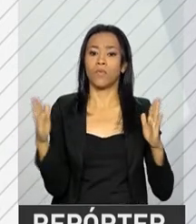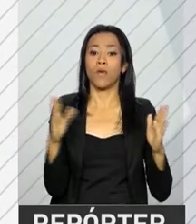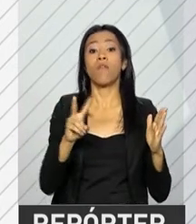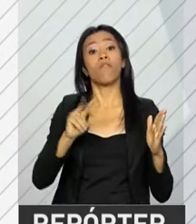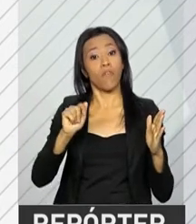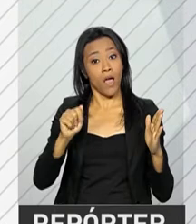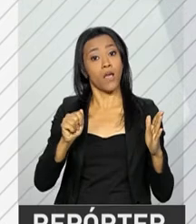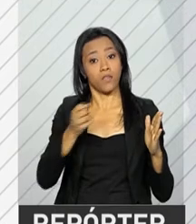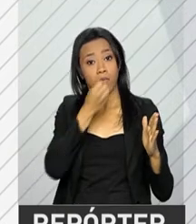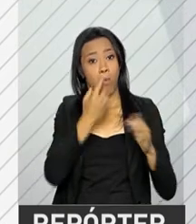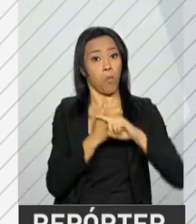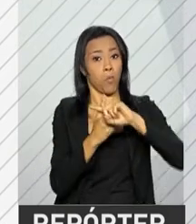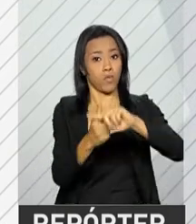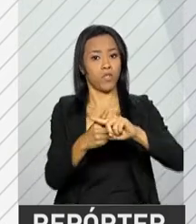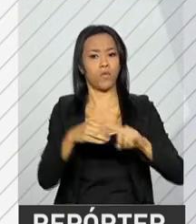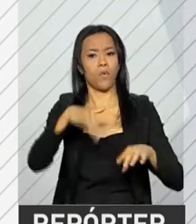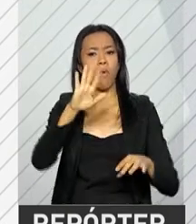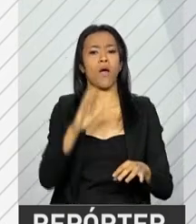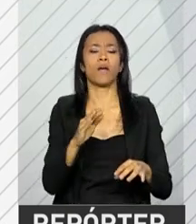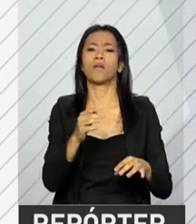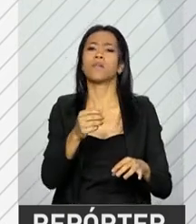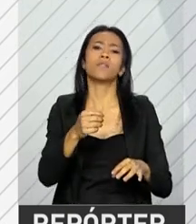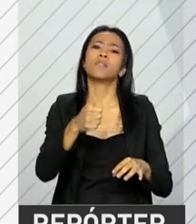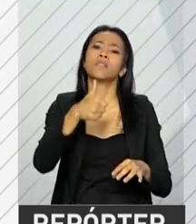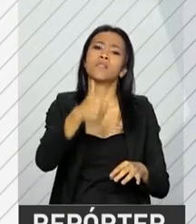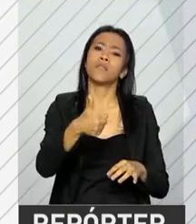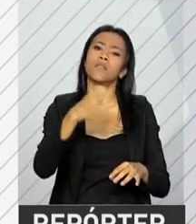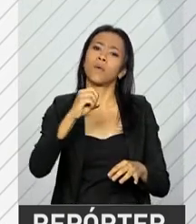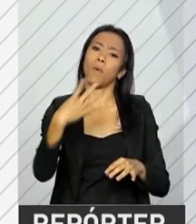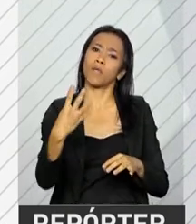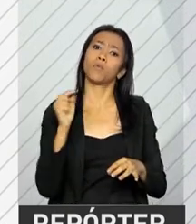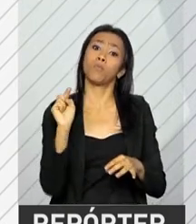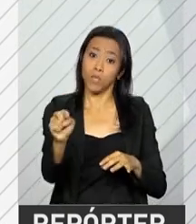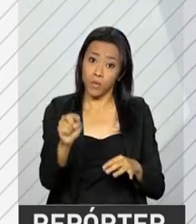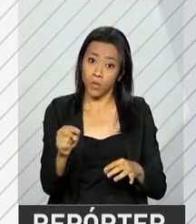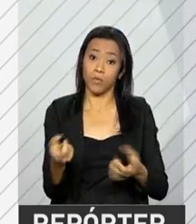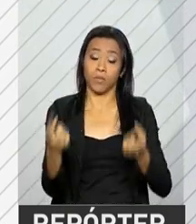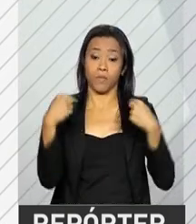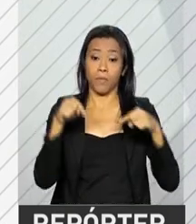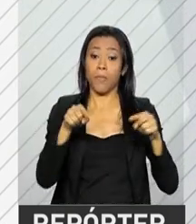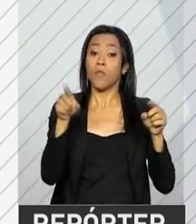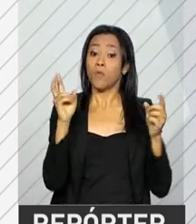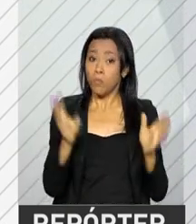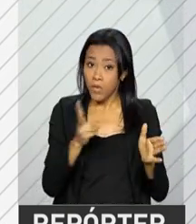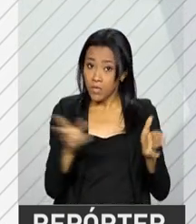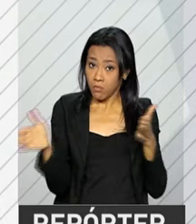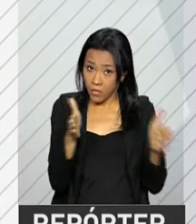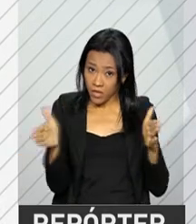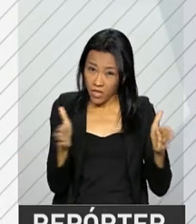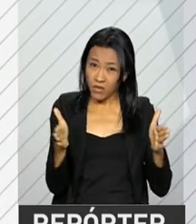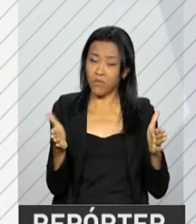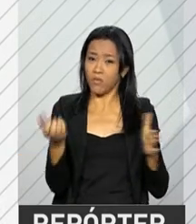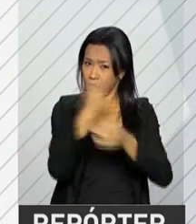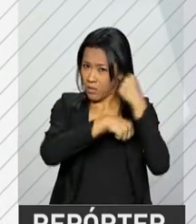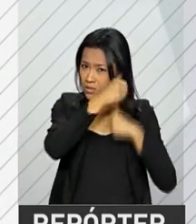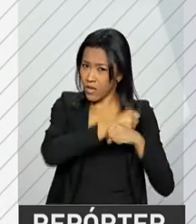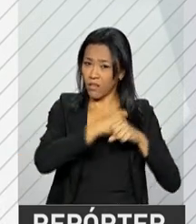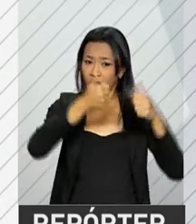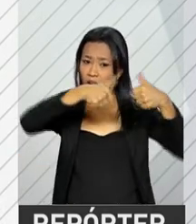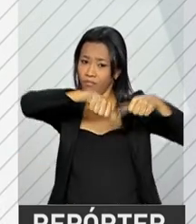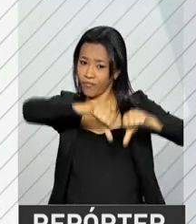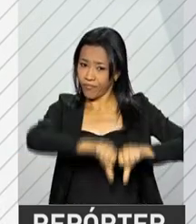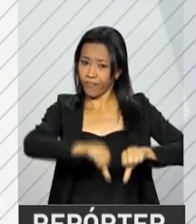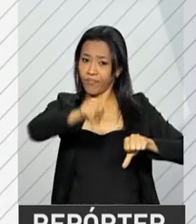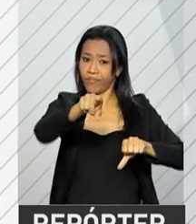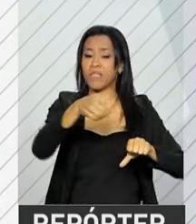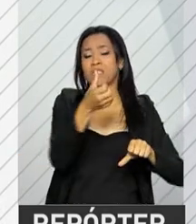positivo foram quase 104 mil novas vagas no mesmo período do ano passado o número era negativo em mais